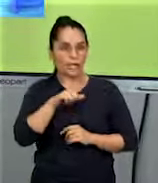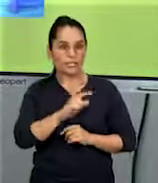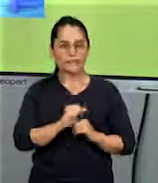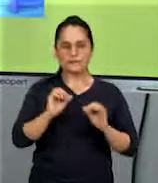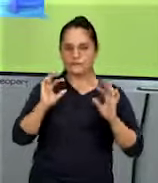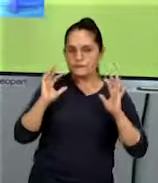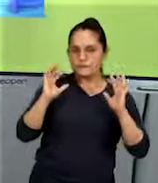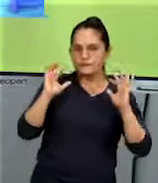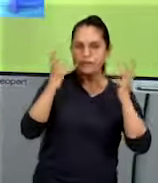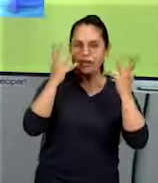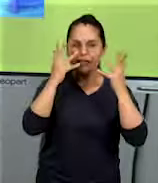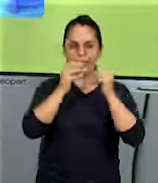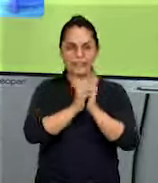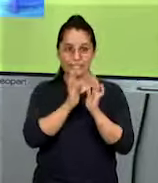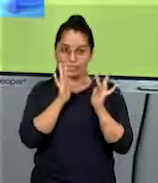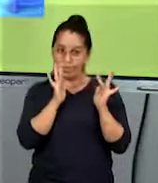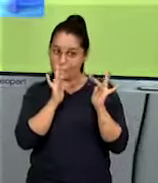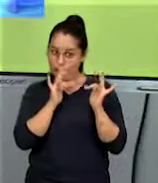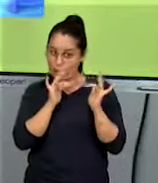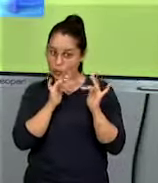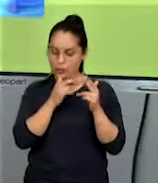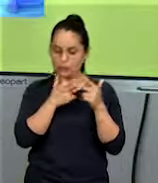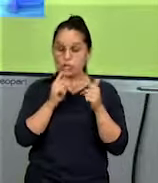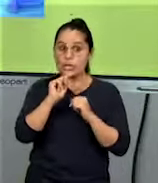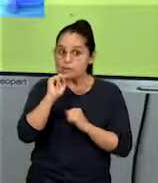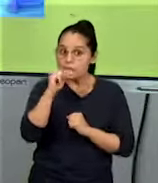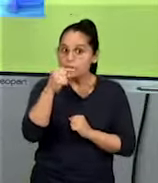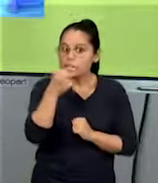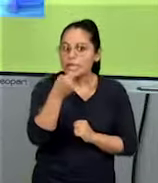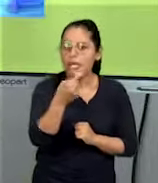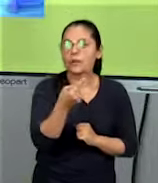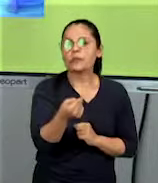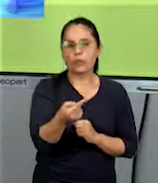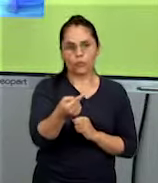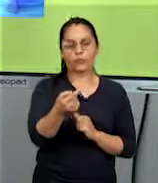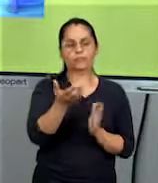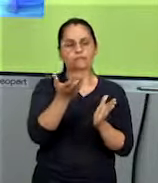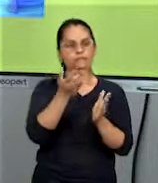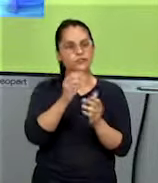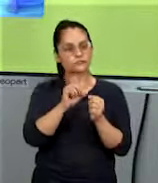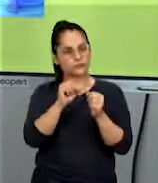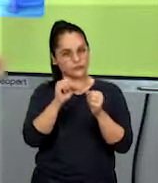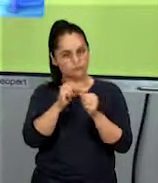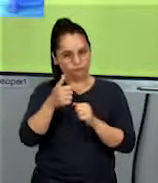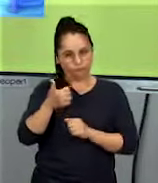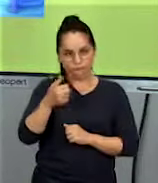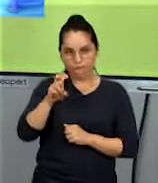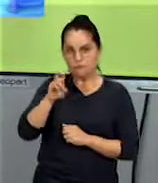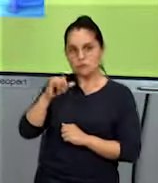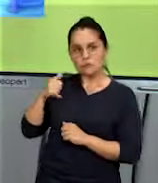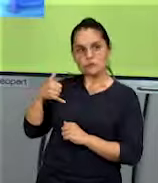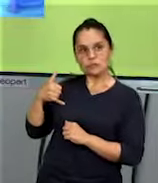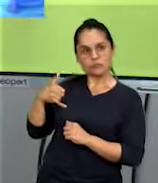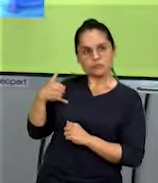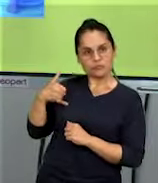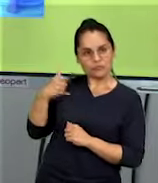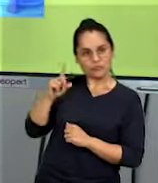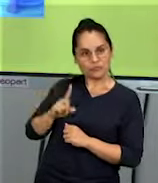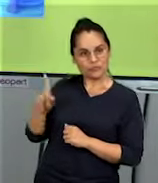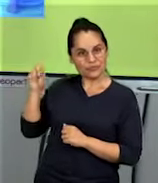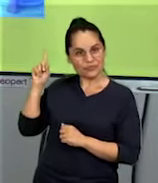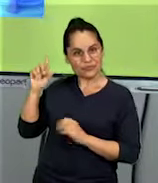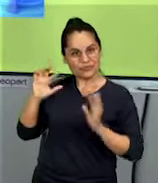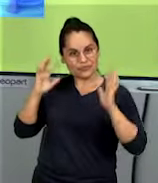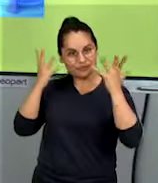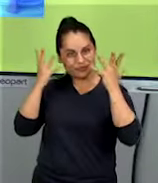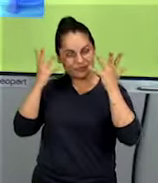em festas, arranjar um namorado, depois que ela debutasse, ou seja, depois que ela tivesse essa festa